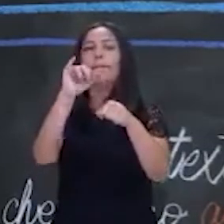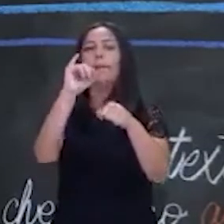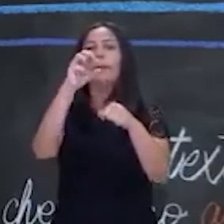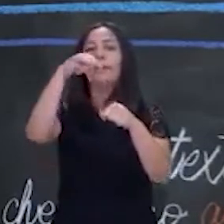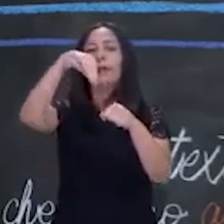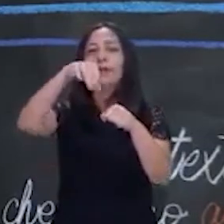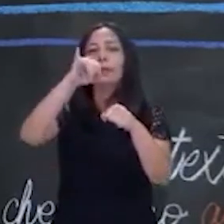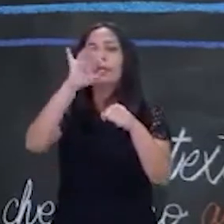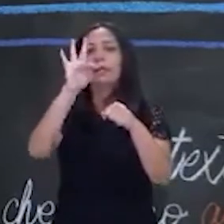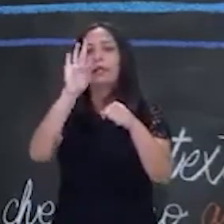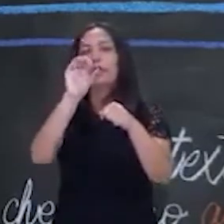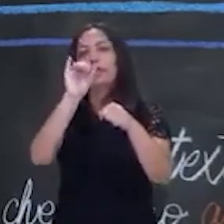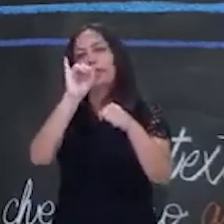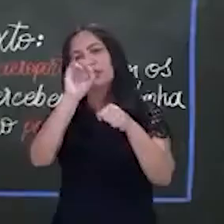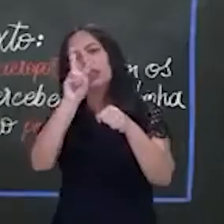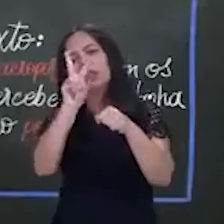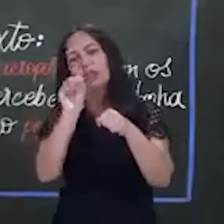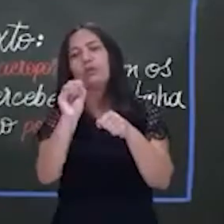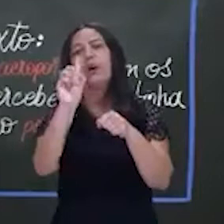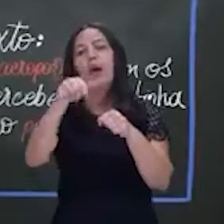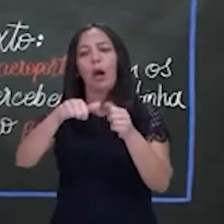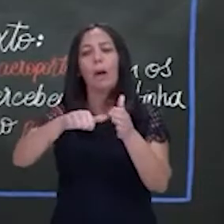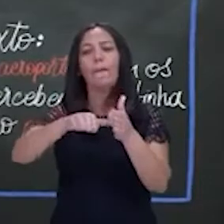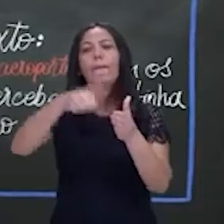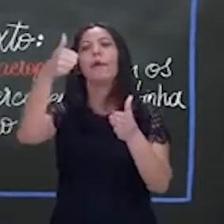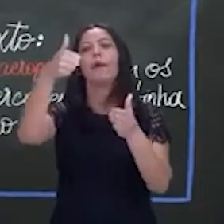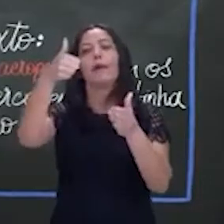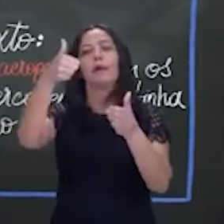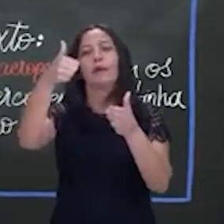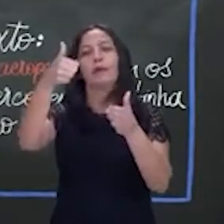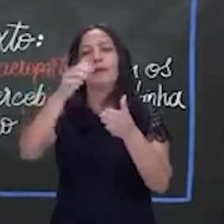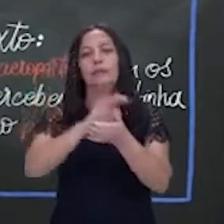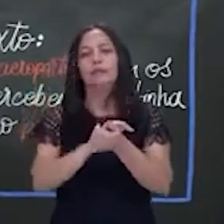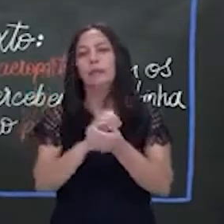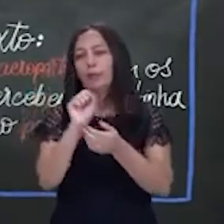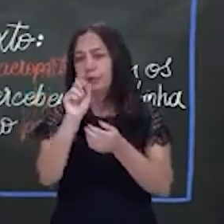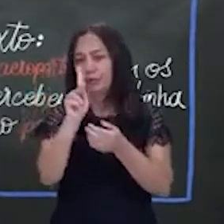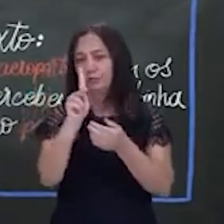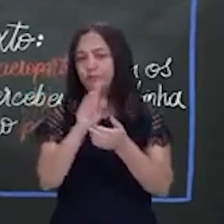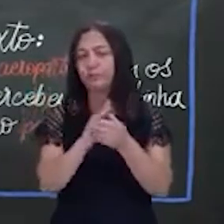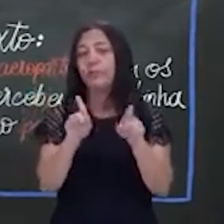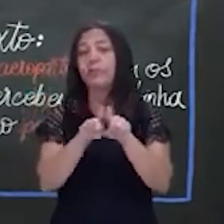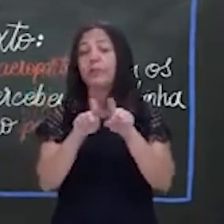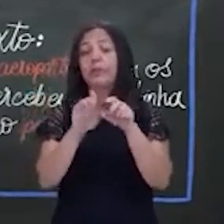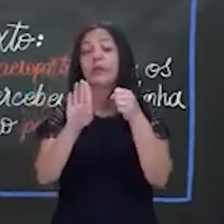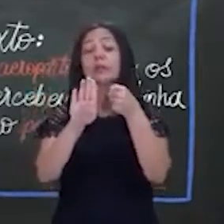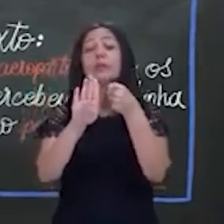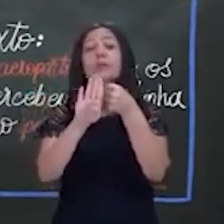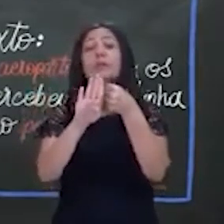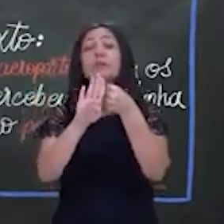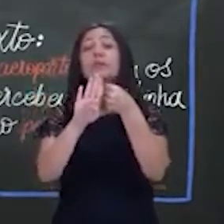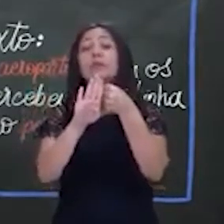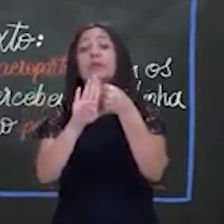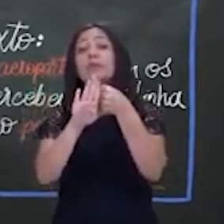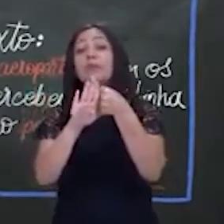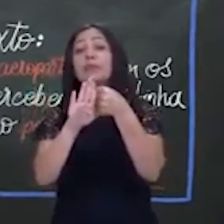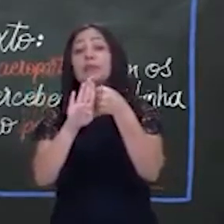partir do primitivo, ok? Outro tipo de substantivo que existe é o substantivo coletivo. A função do